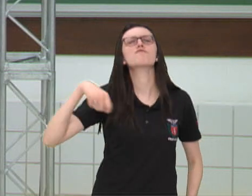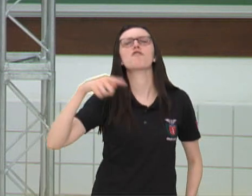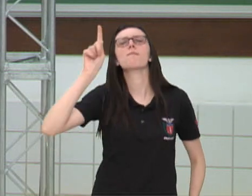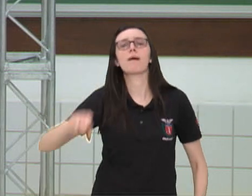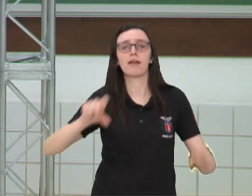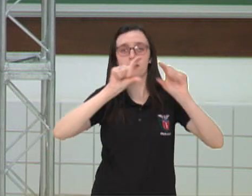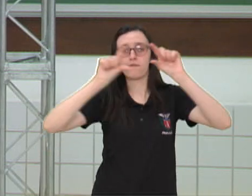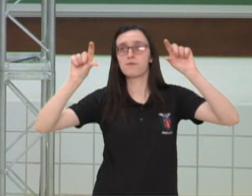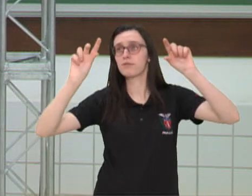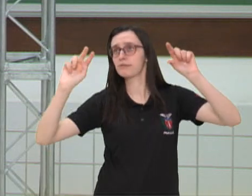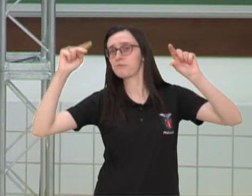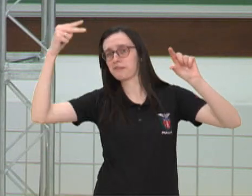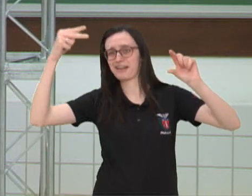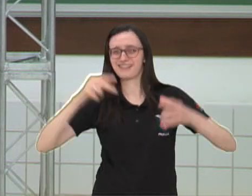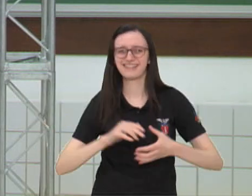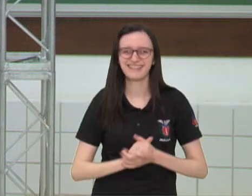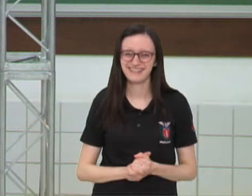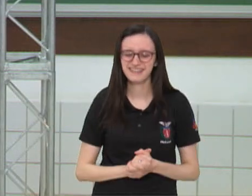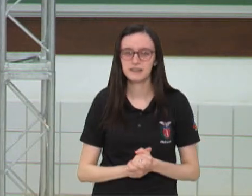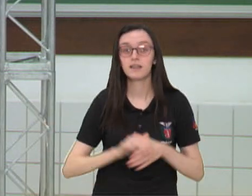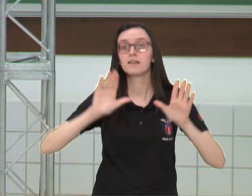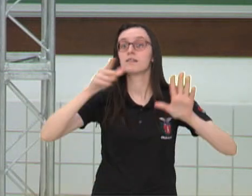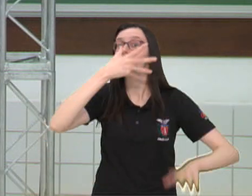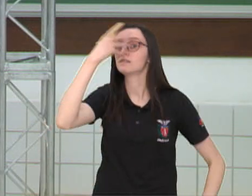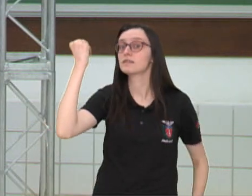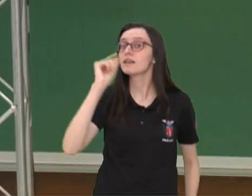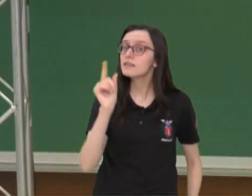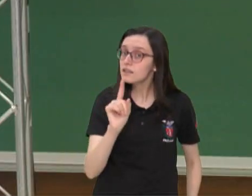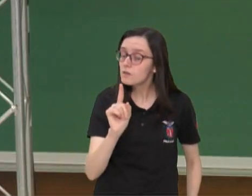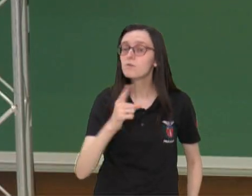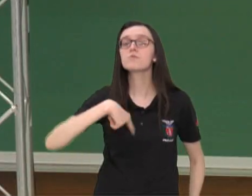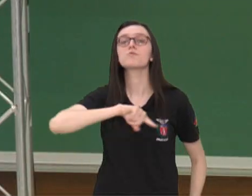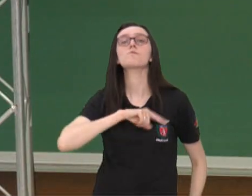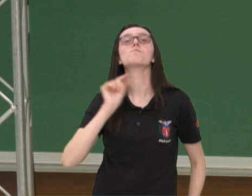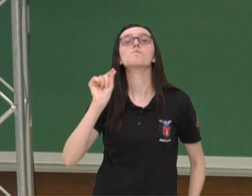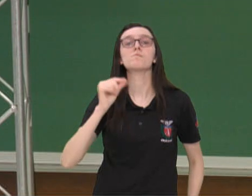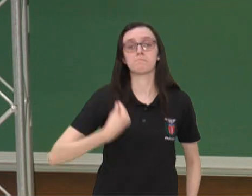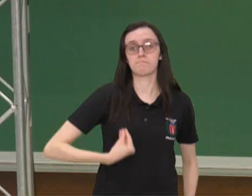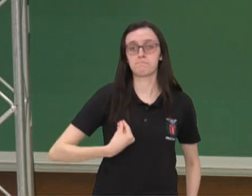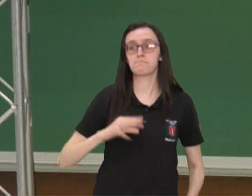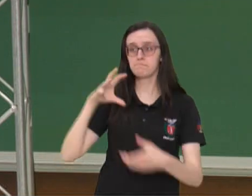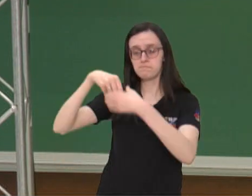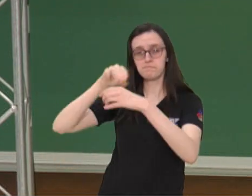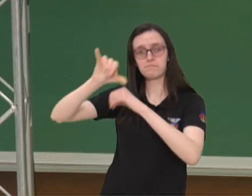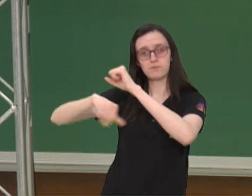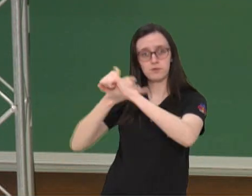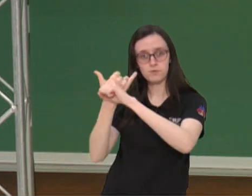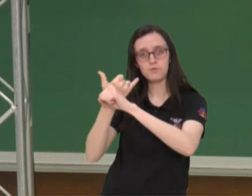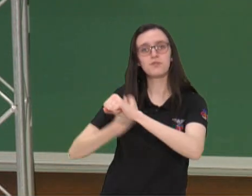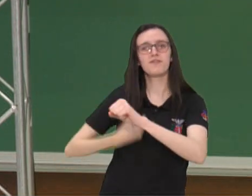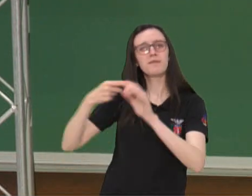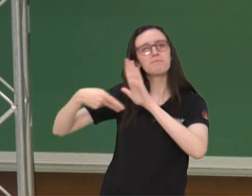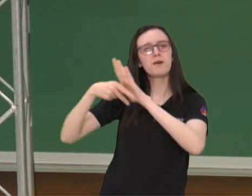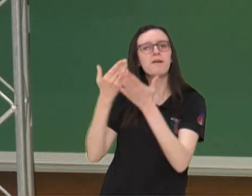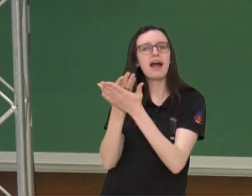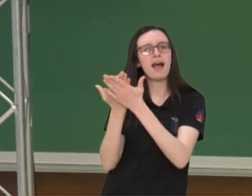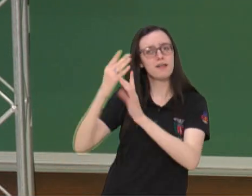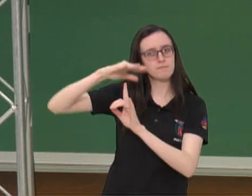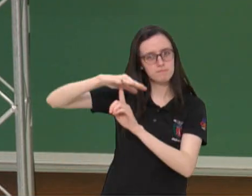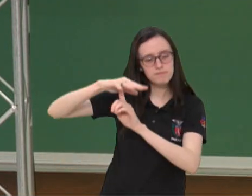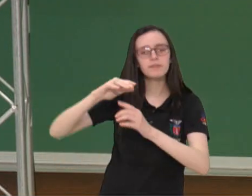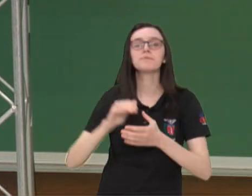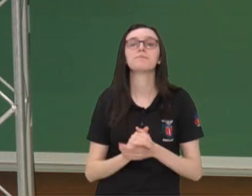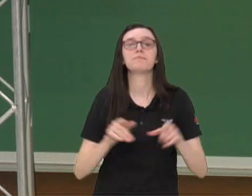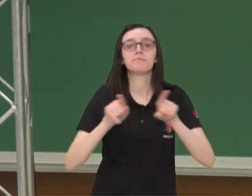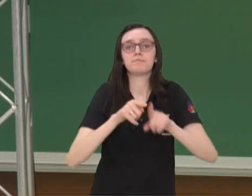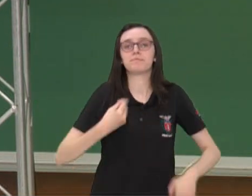função quadrática. Não esquecem, nós estamos no YouTube, canal Aula Paraná, a